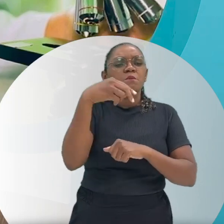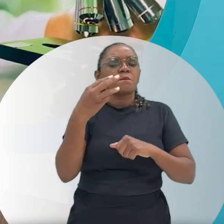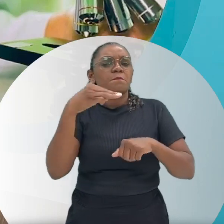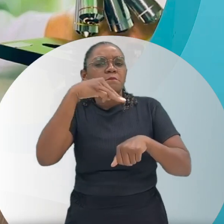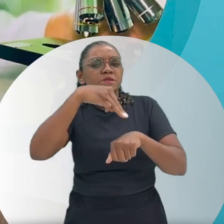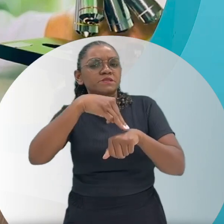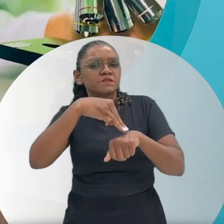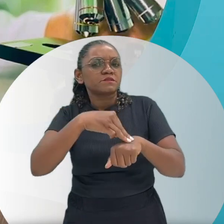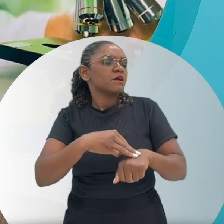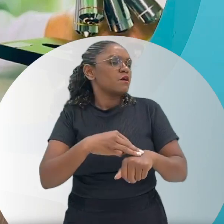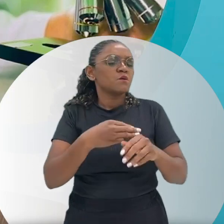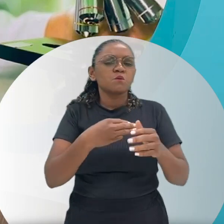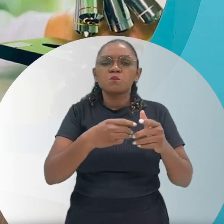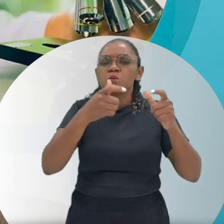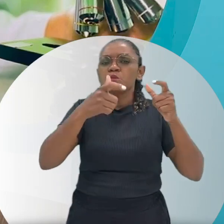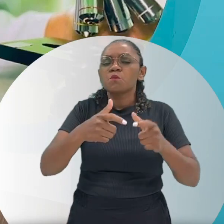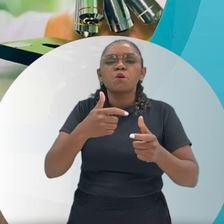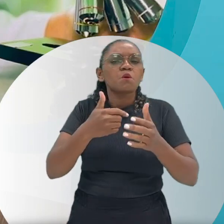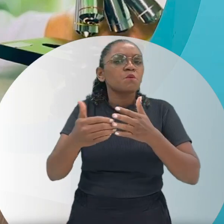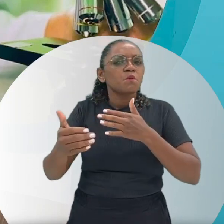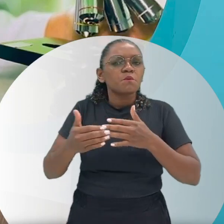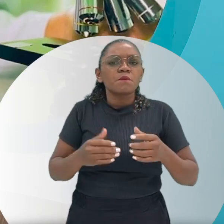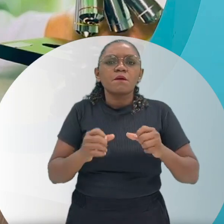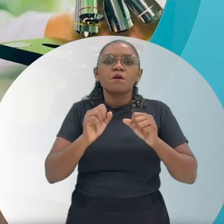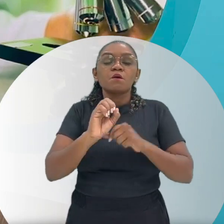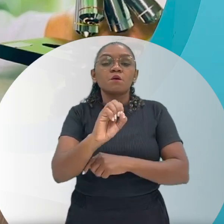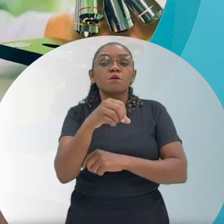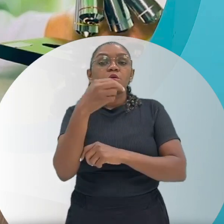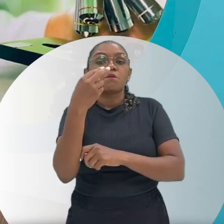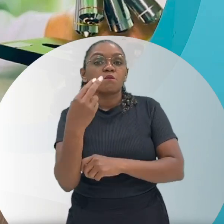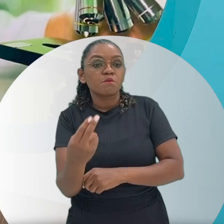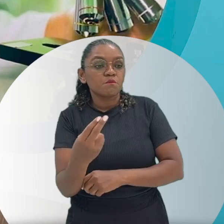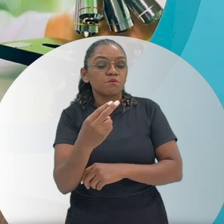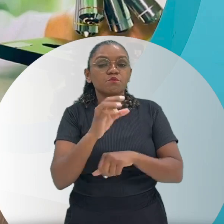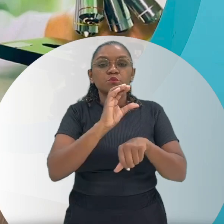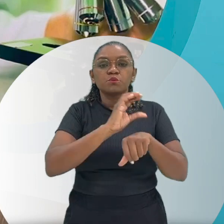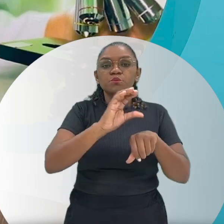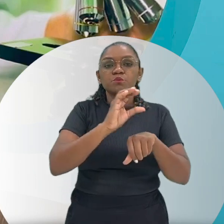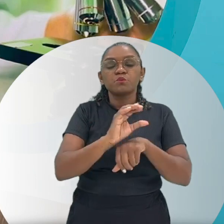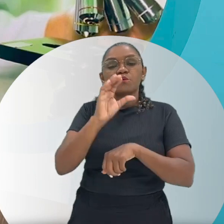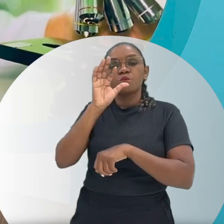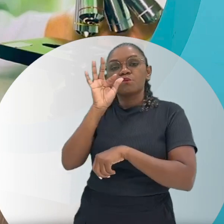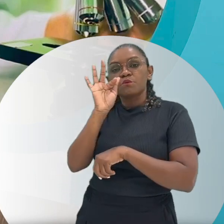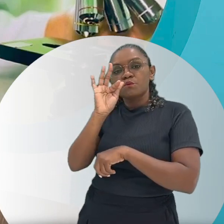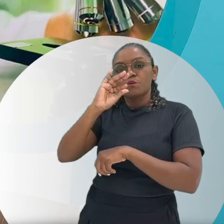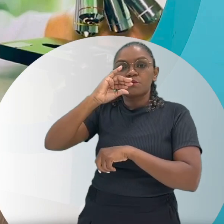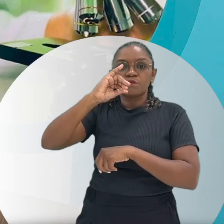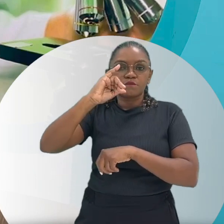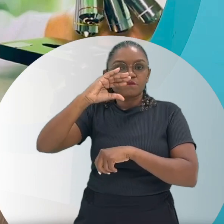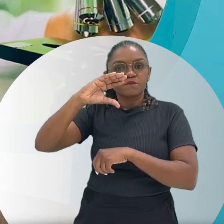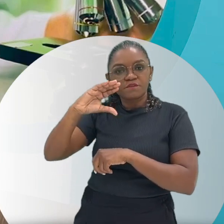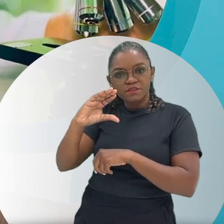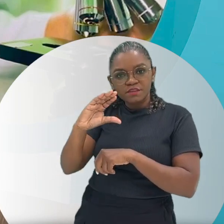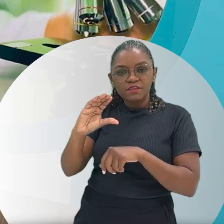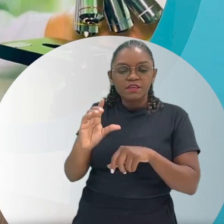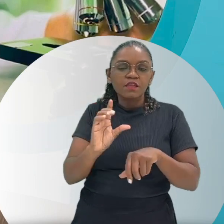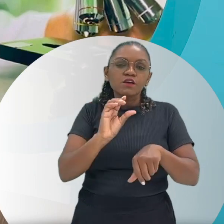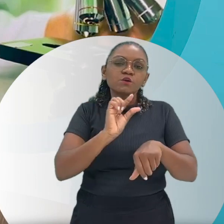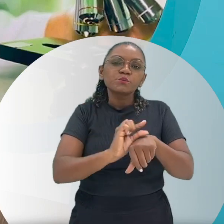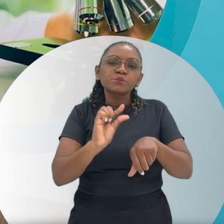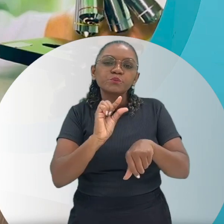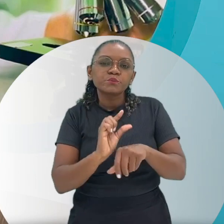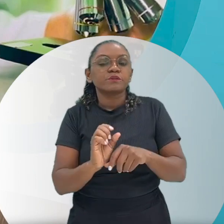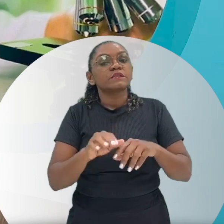que a gente tem, né, programas de mestrado, seja também num curso FIC, né, um curso de curta duração. Eu acho que é